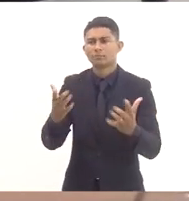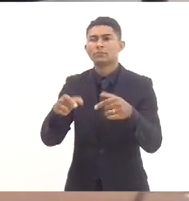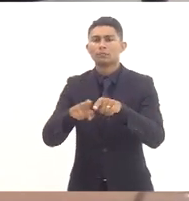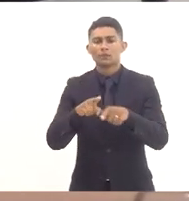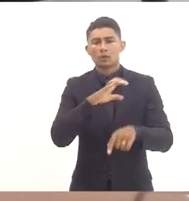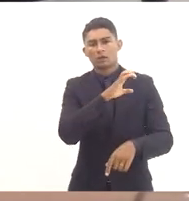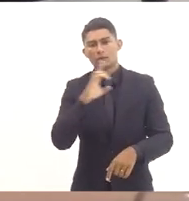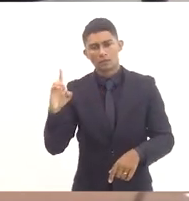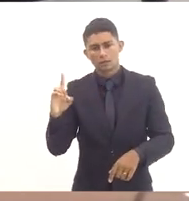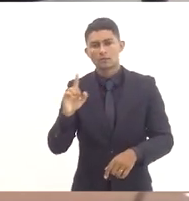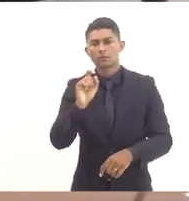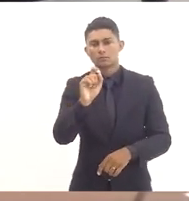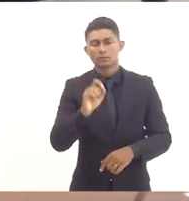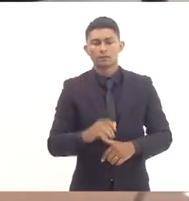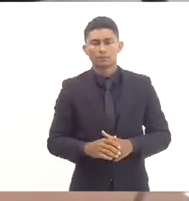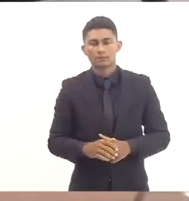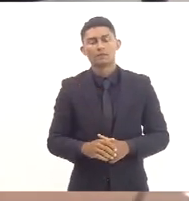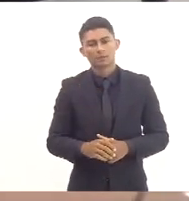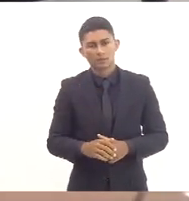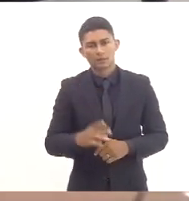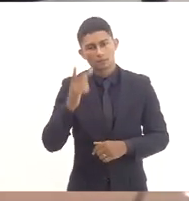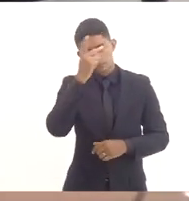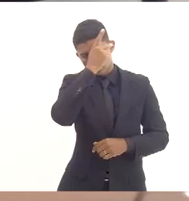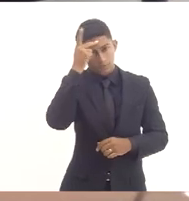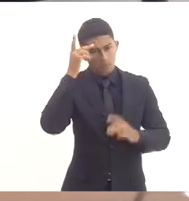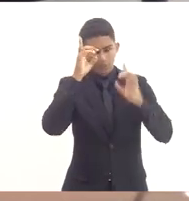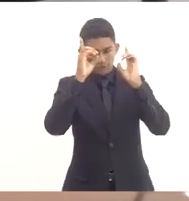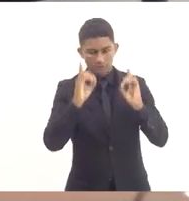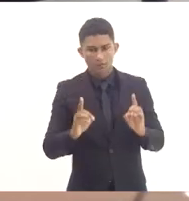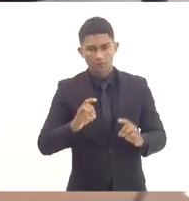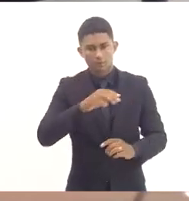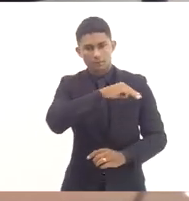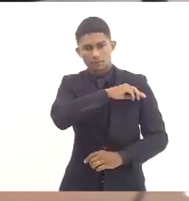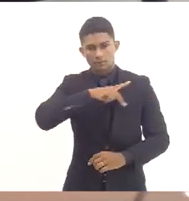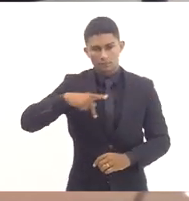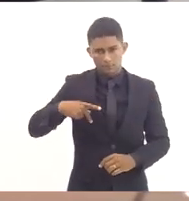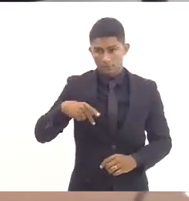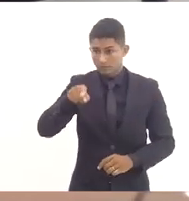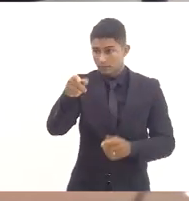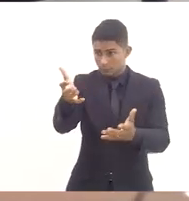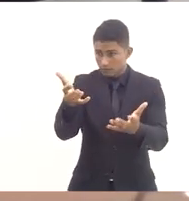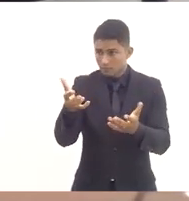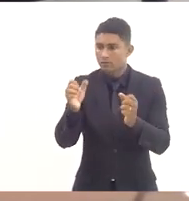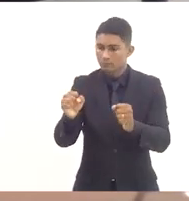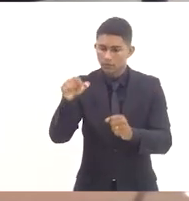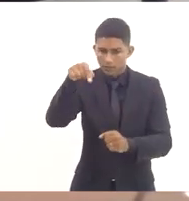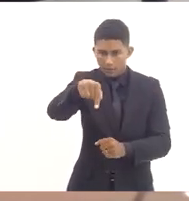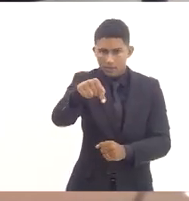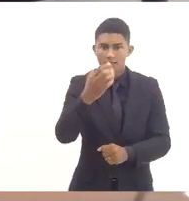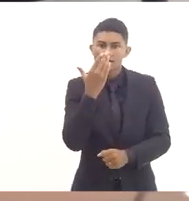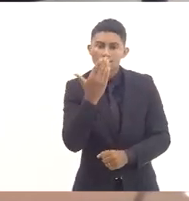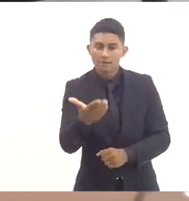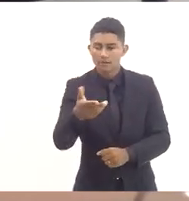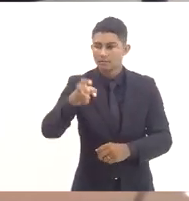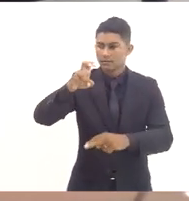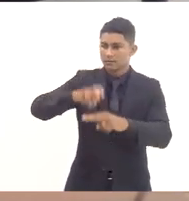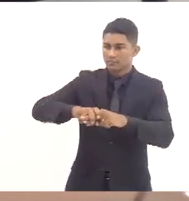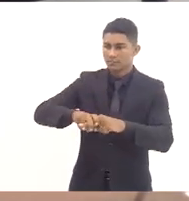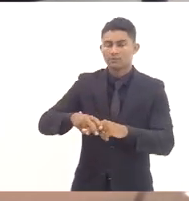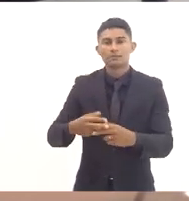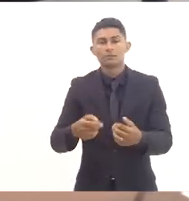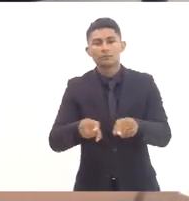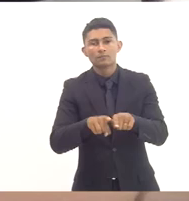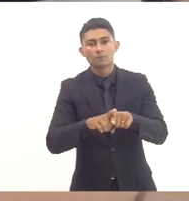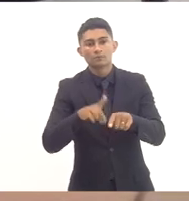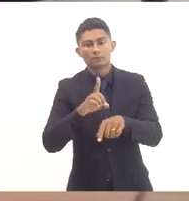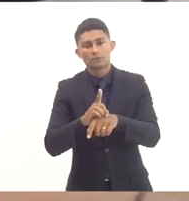é da pessoa com deficiência do Ministério Público também se quiser sentar mais à frente por favor Doutora